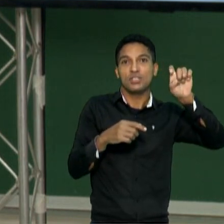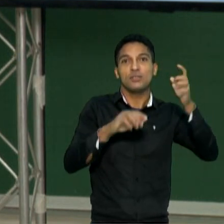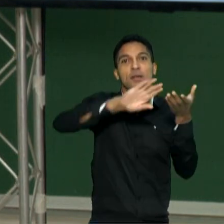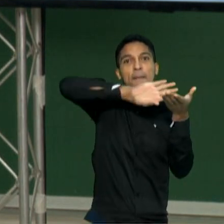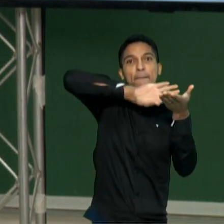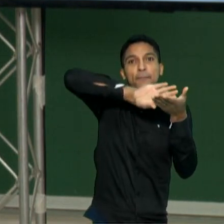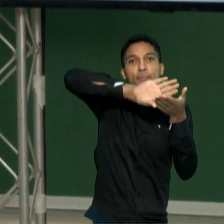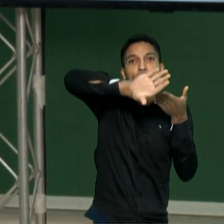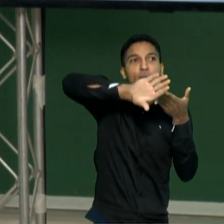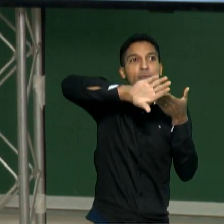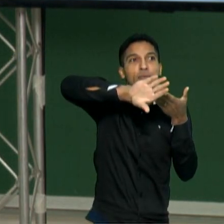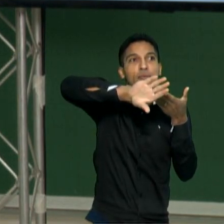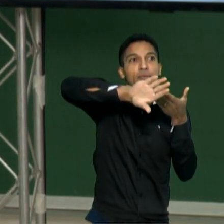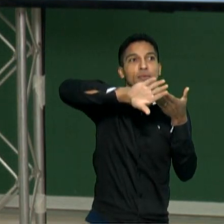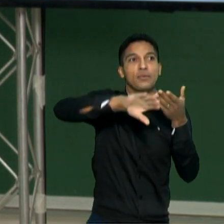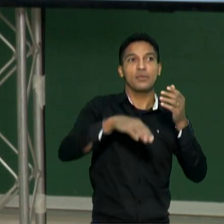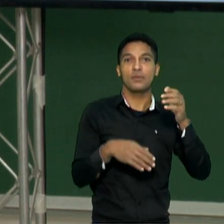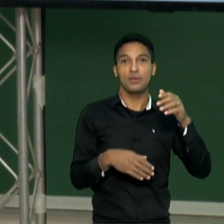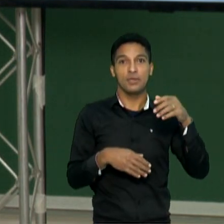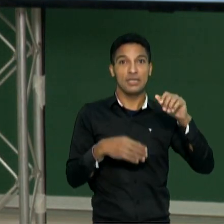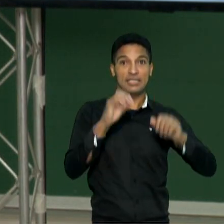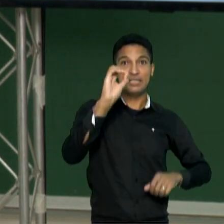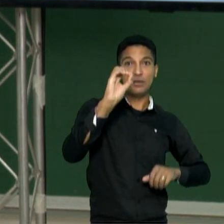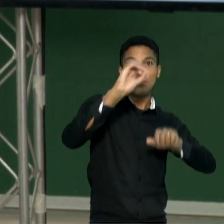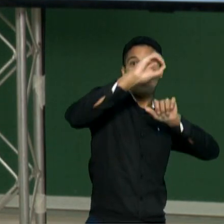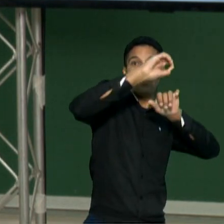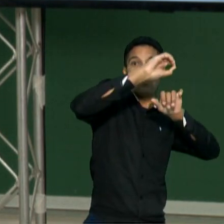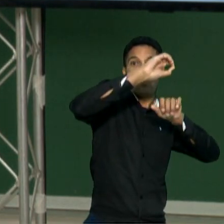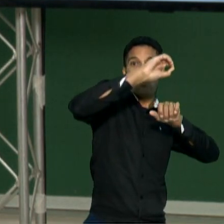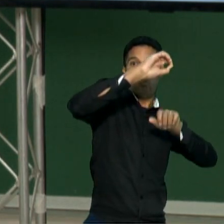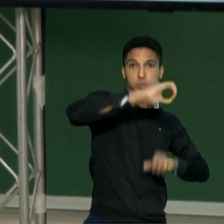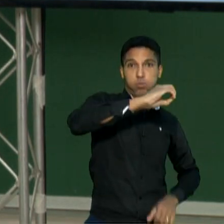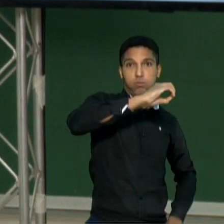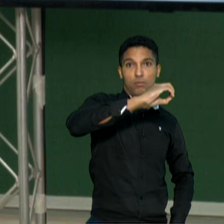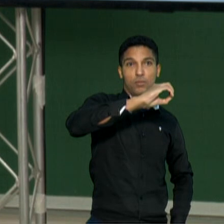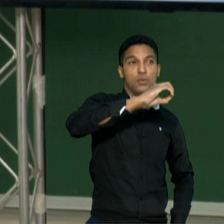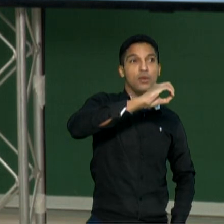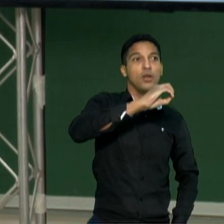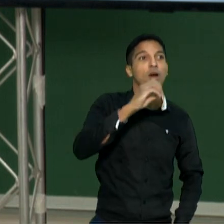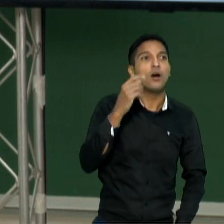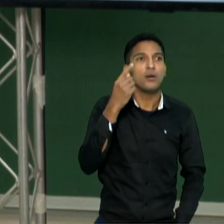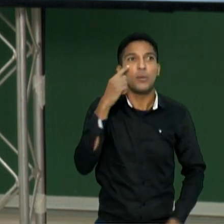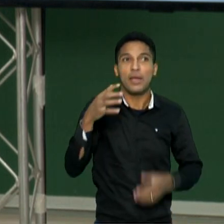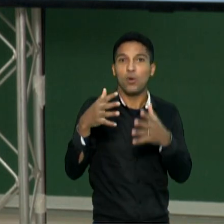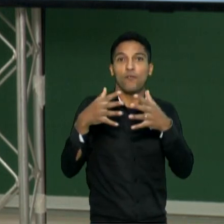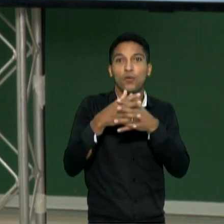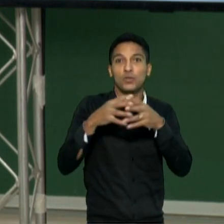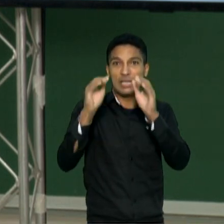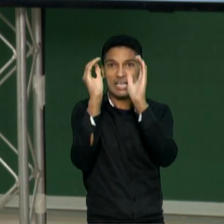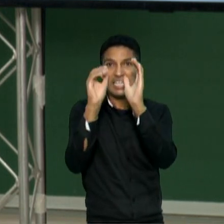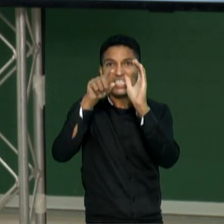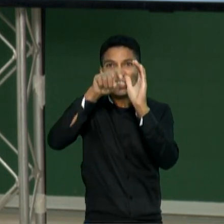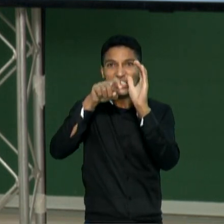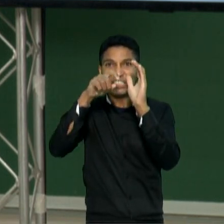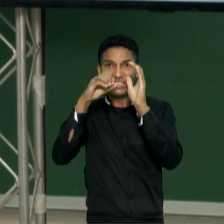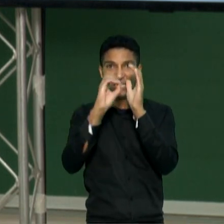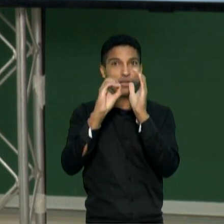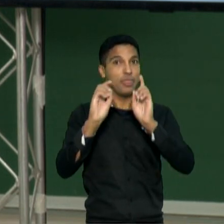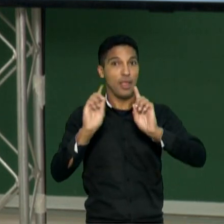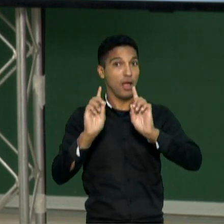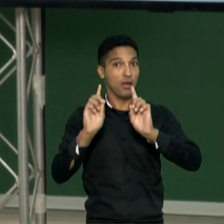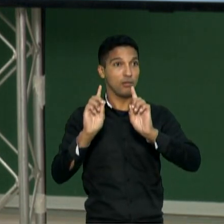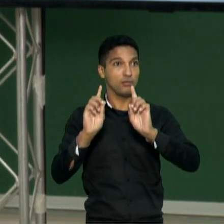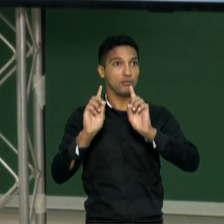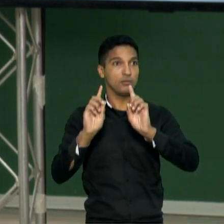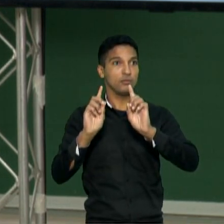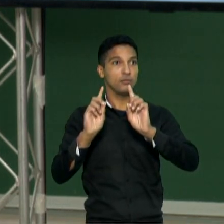confunde colocando zero aqui no x. Não, não é trocar o x por zero, é trocar o f de x por zero. Tirar tudo isso que está no primeiro